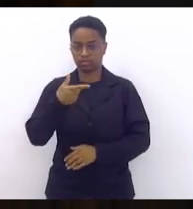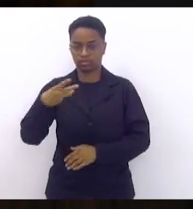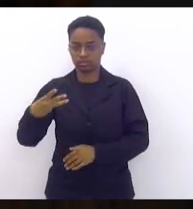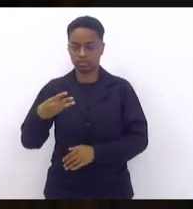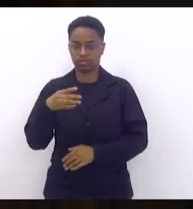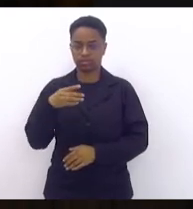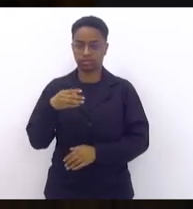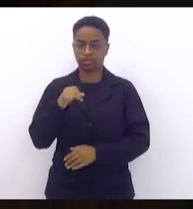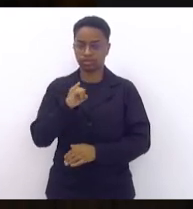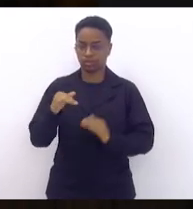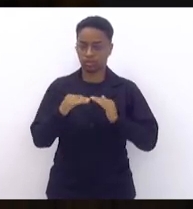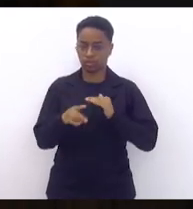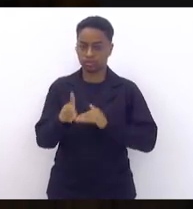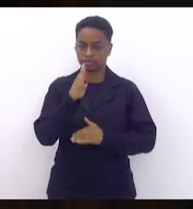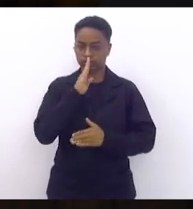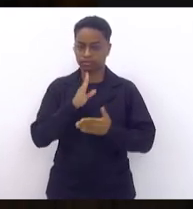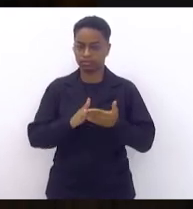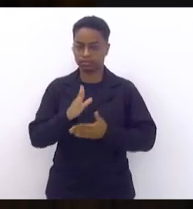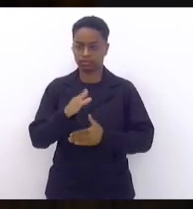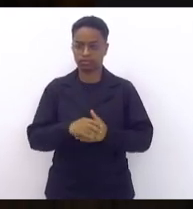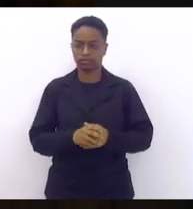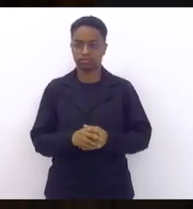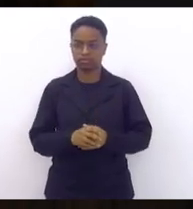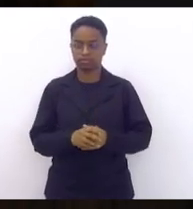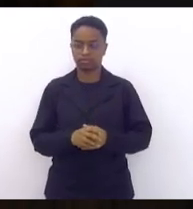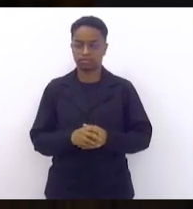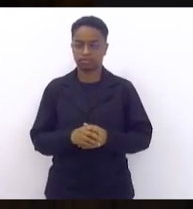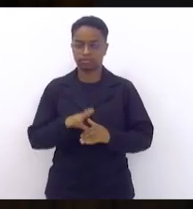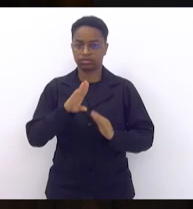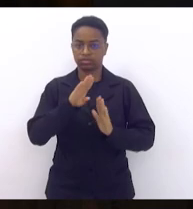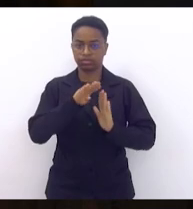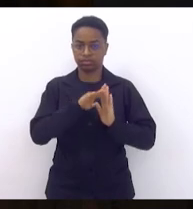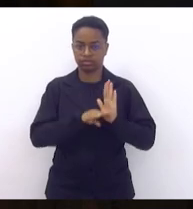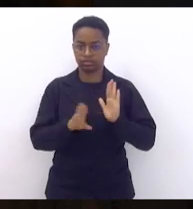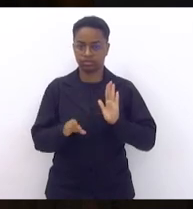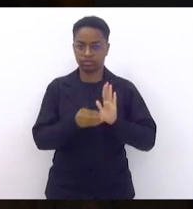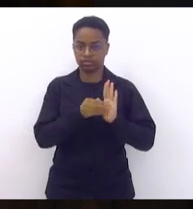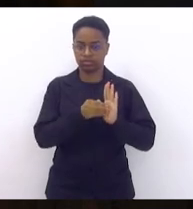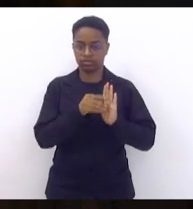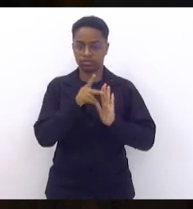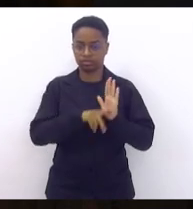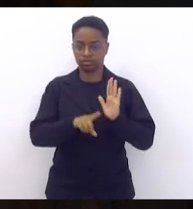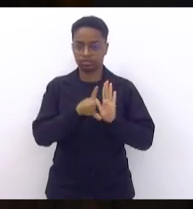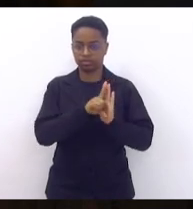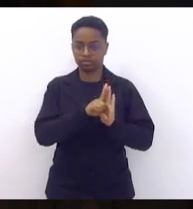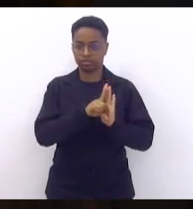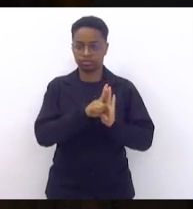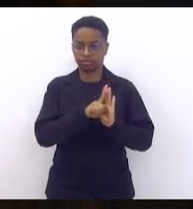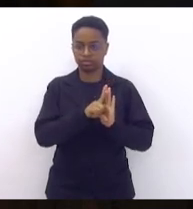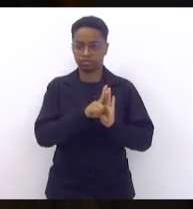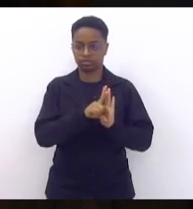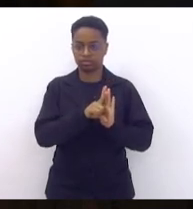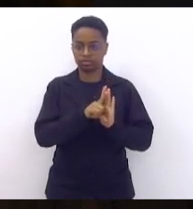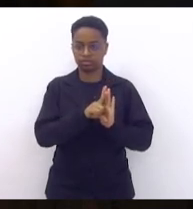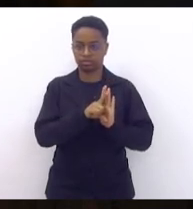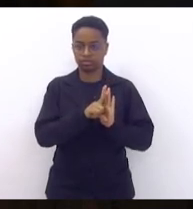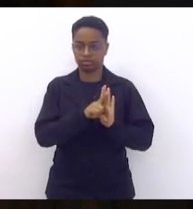deputado Muniz Neto, os senhores que aprovam, permaneçam como estão, aprovados. Requerimento de inclusão na ordem do dia do projeto de lei